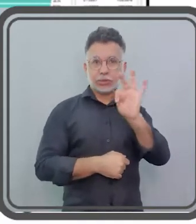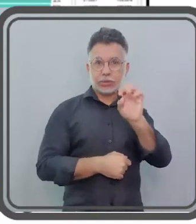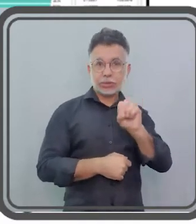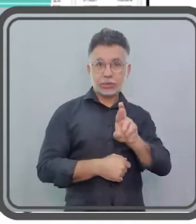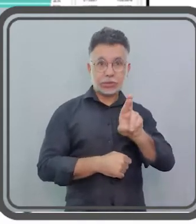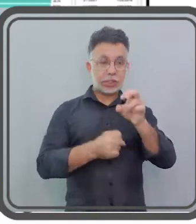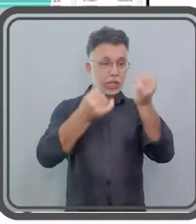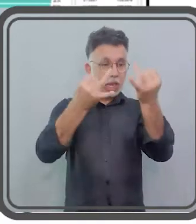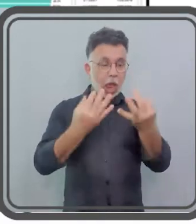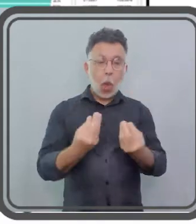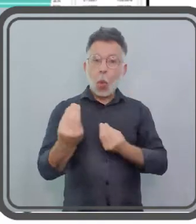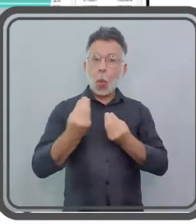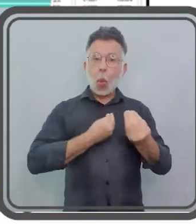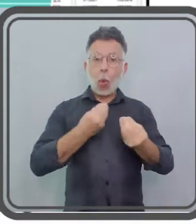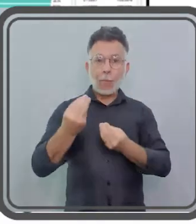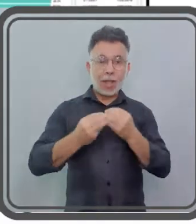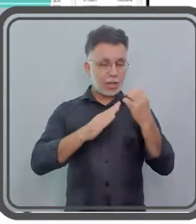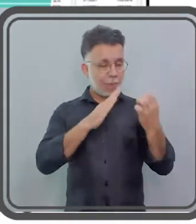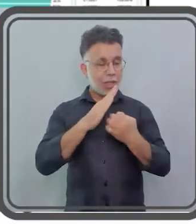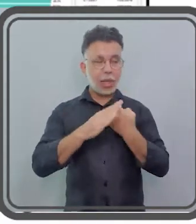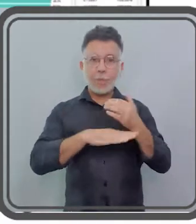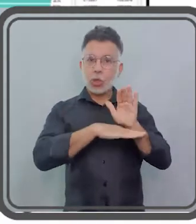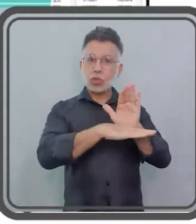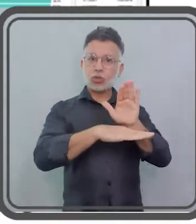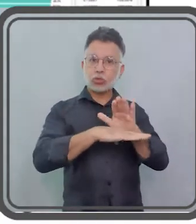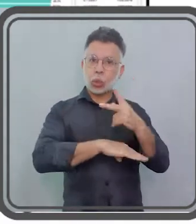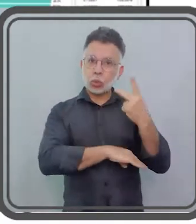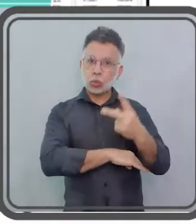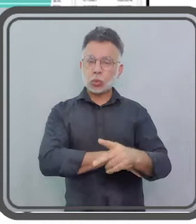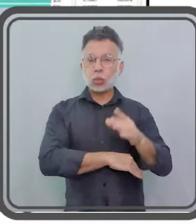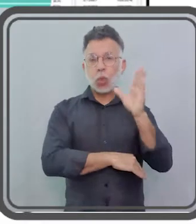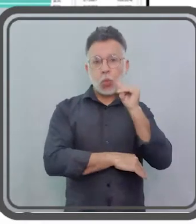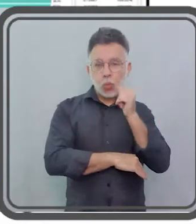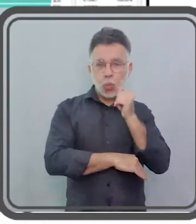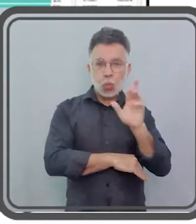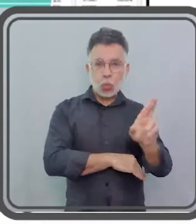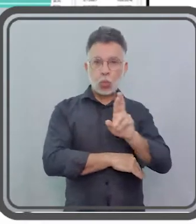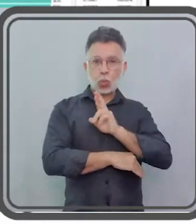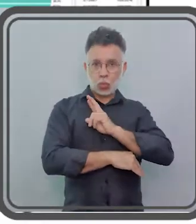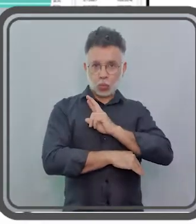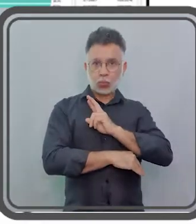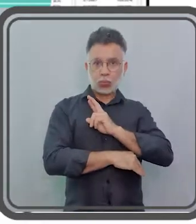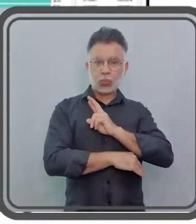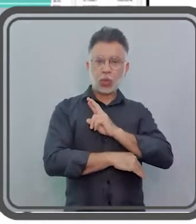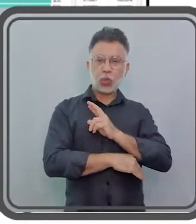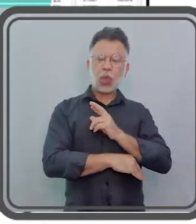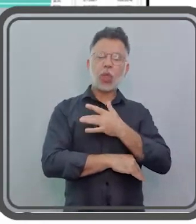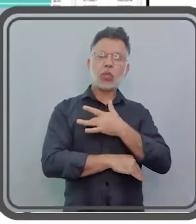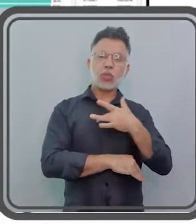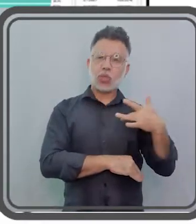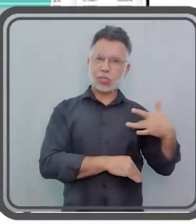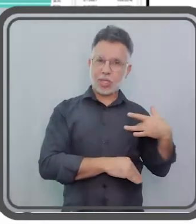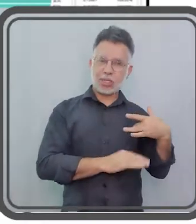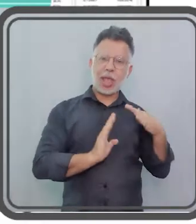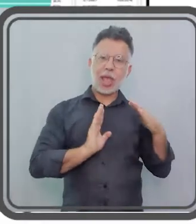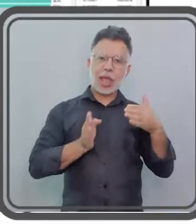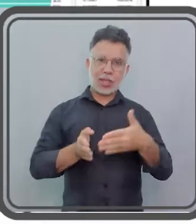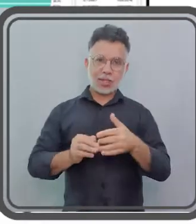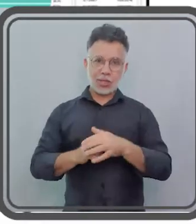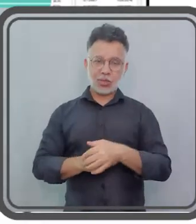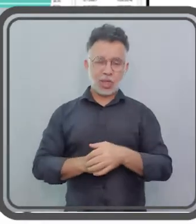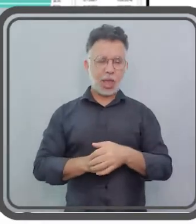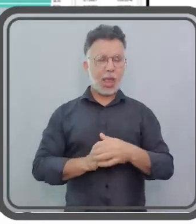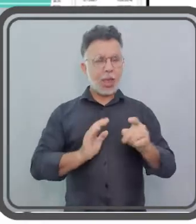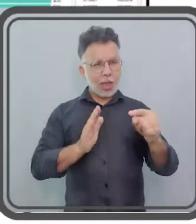de como as empresas podem agregar valor na vida dos funcionários através de soluções de health tech, né, tecnologia voltada à saúde. Participe, mande sua